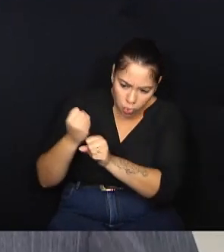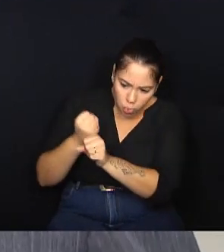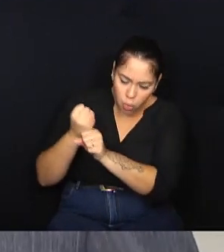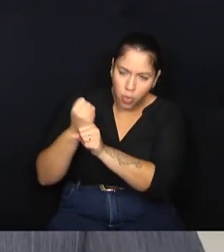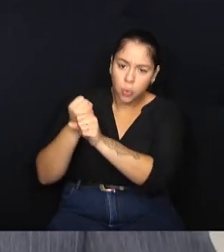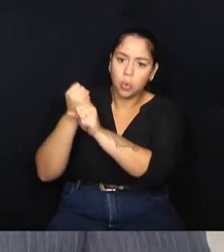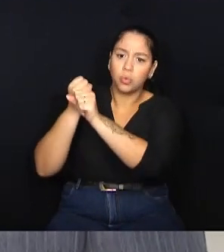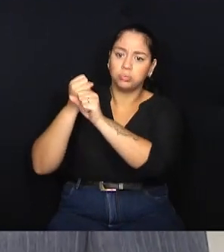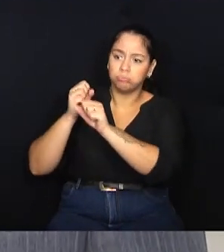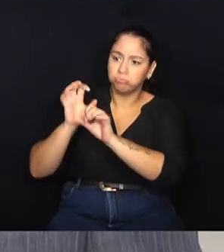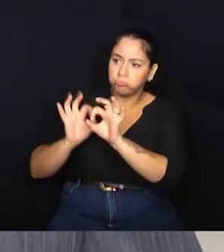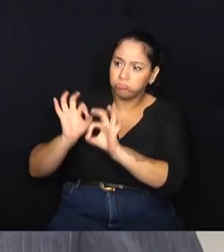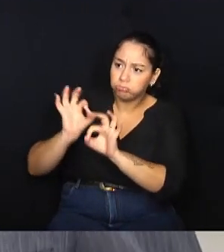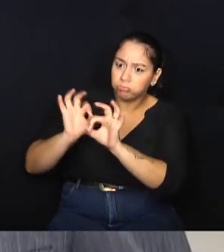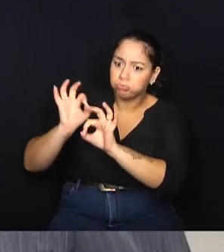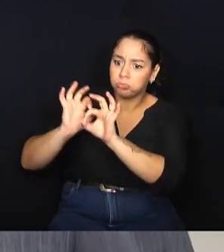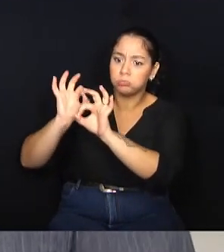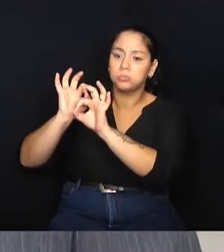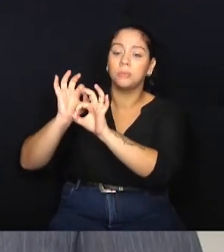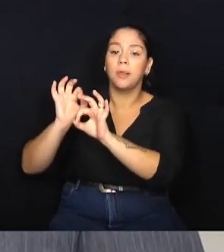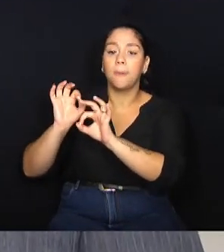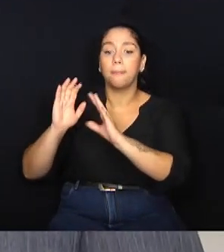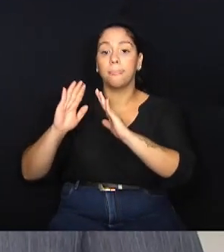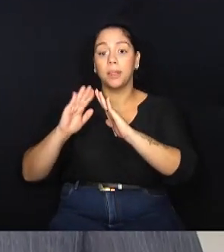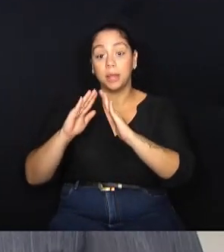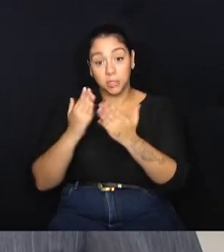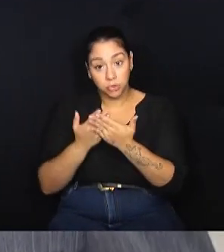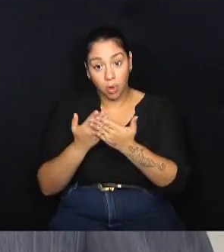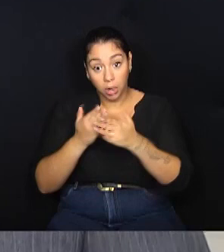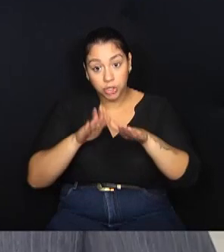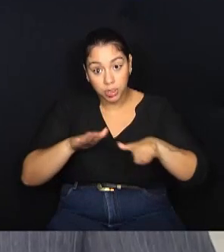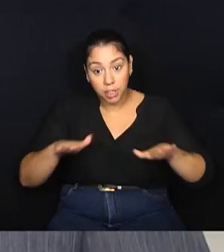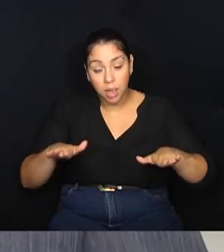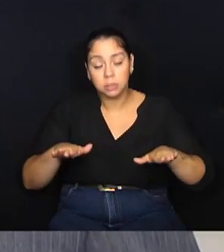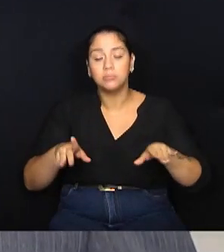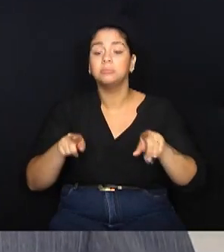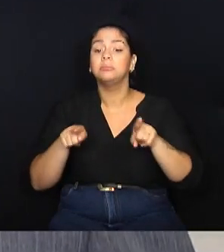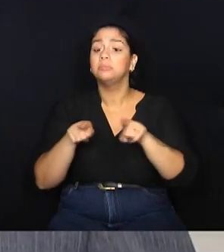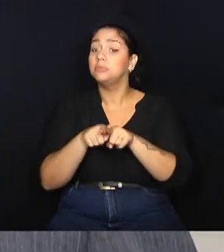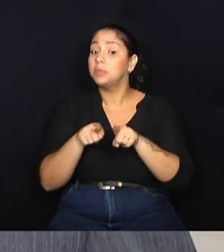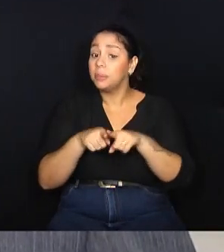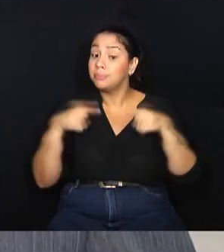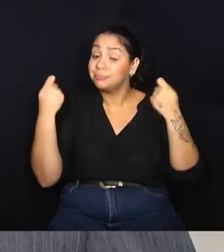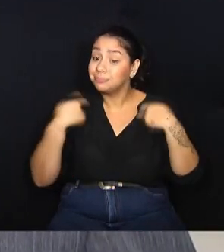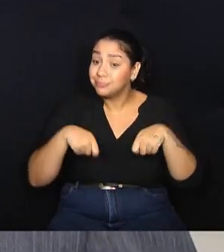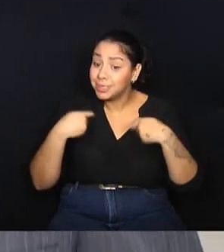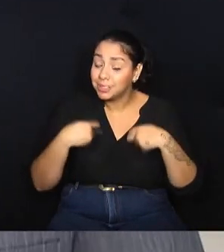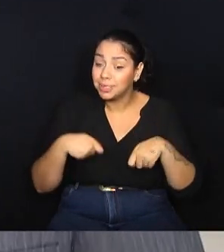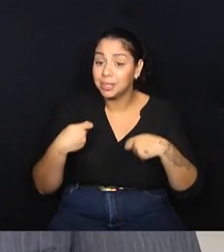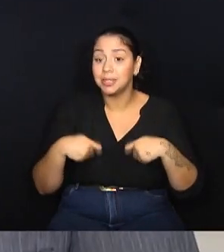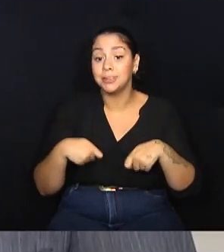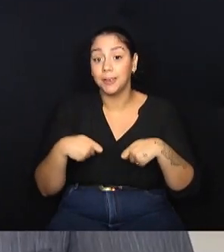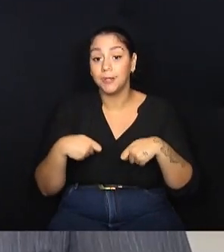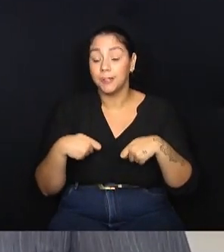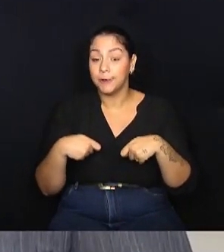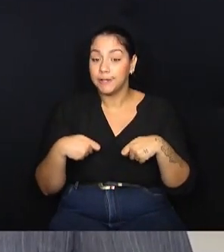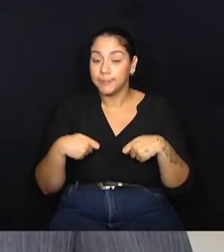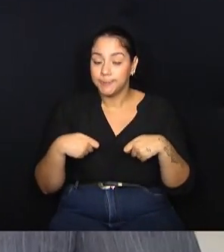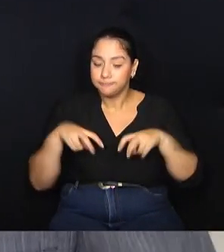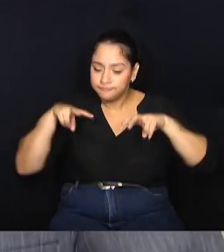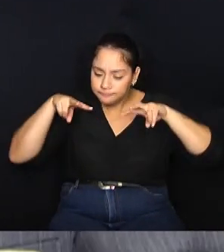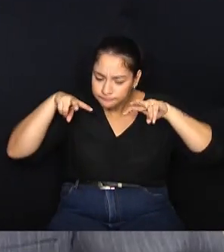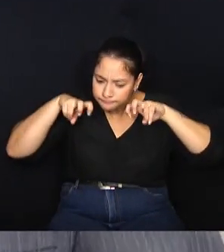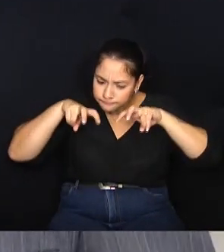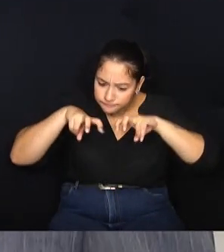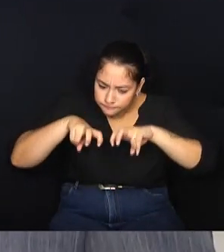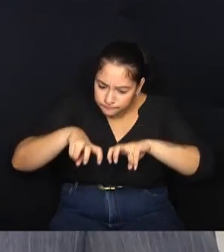na construção dessa creche, então tudo que envolve isso e que demanda uma investigação da